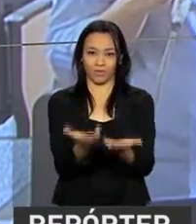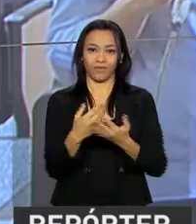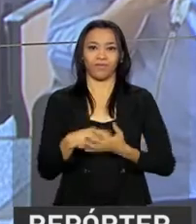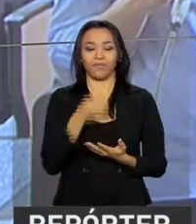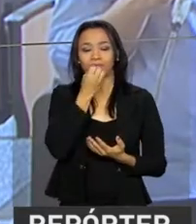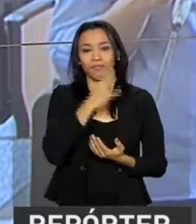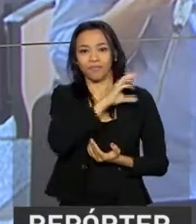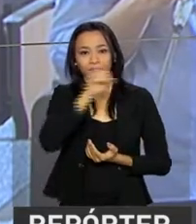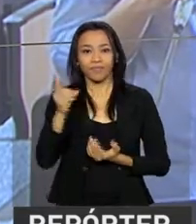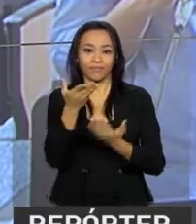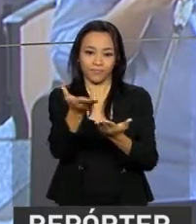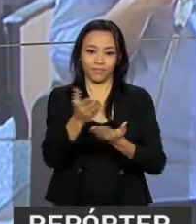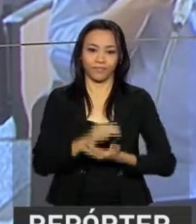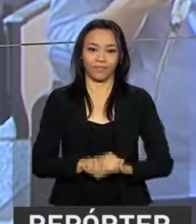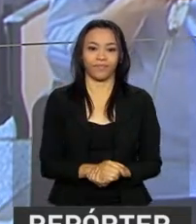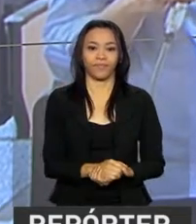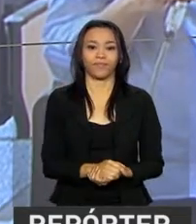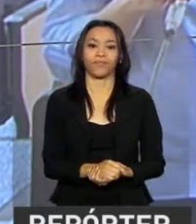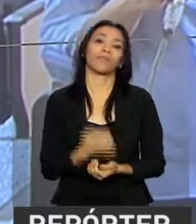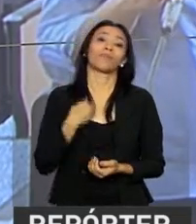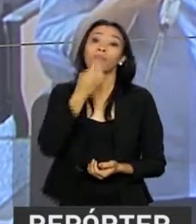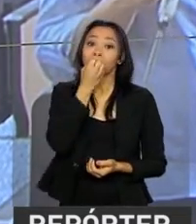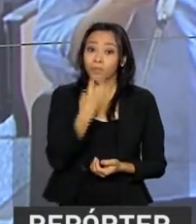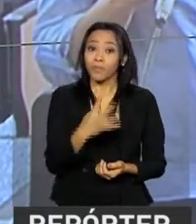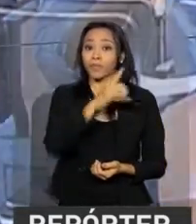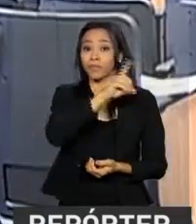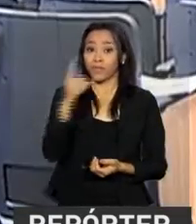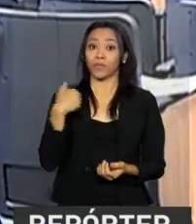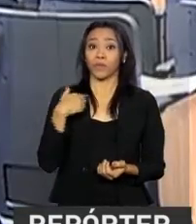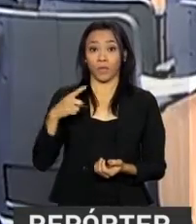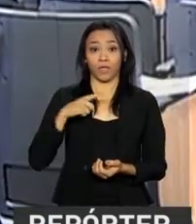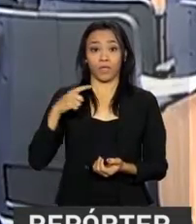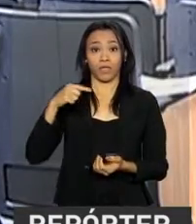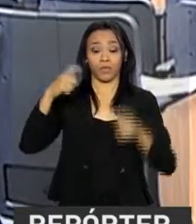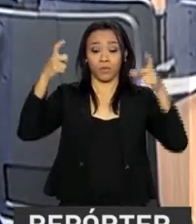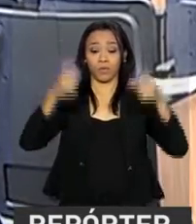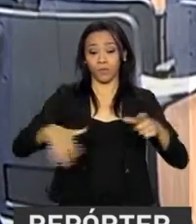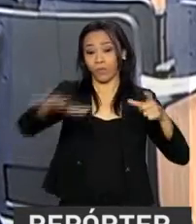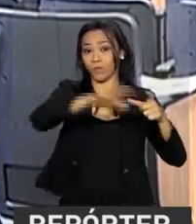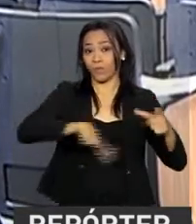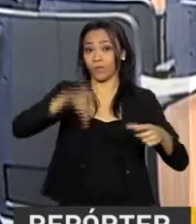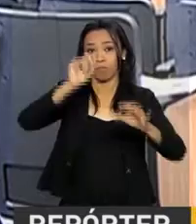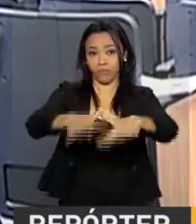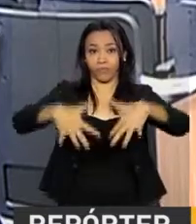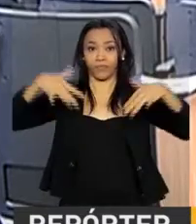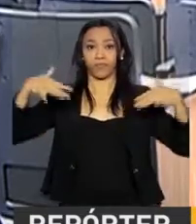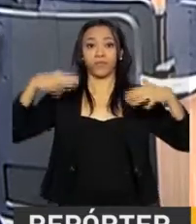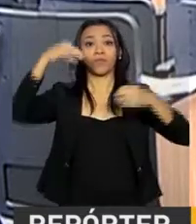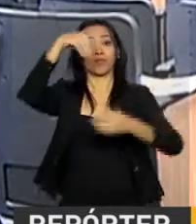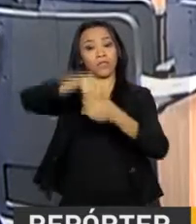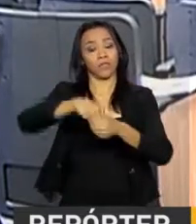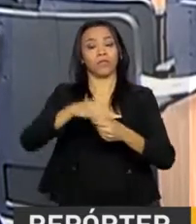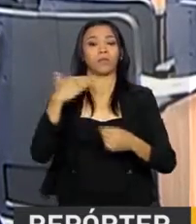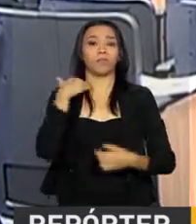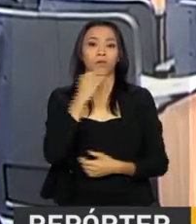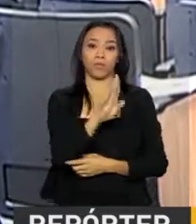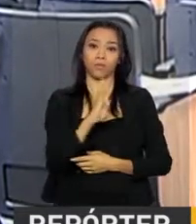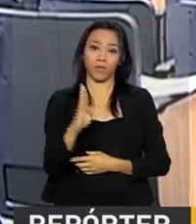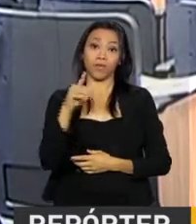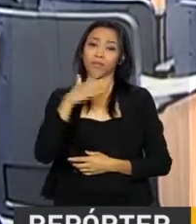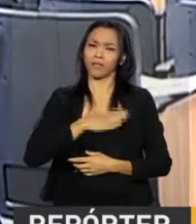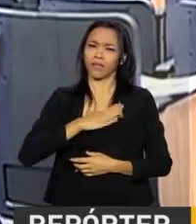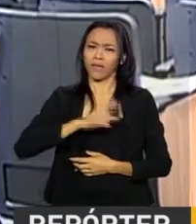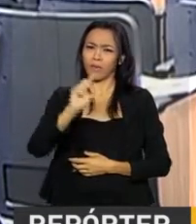você bom dia daniele estou aqui no edifício sede do banco do brasil esse lançamento vai ser daqui a pouco